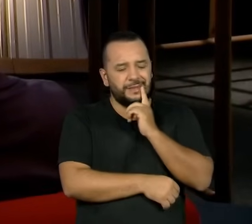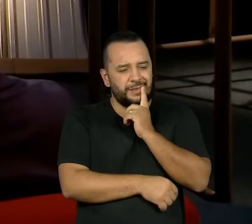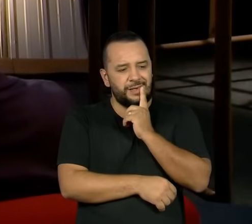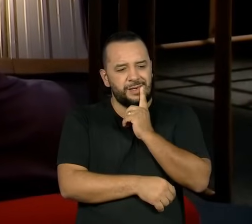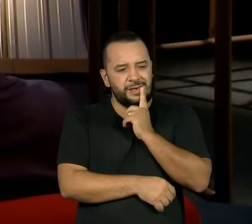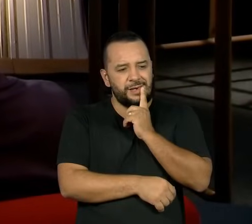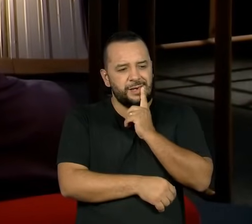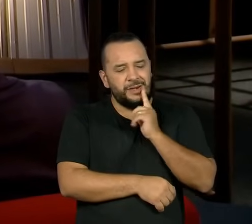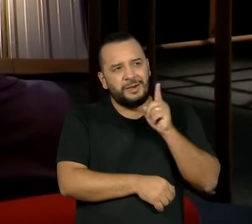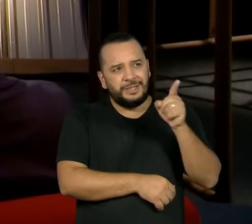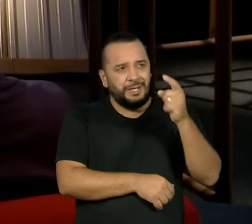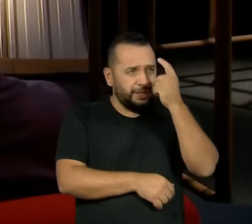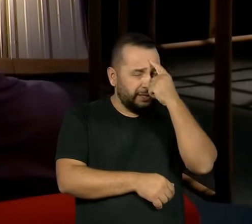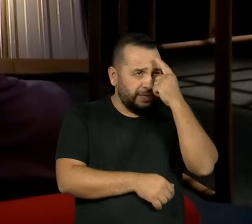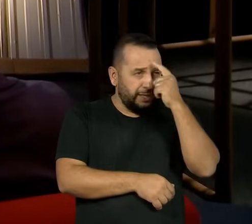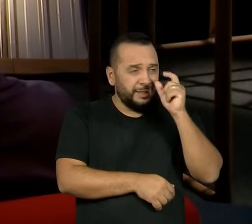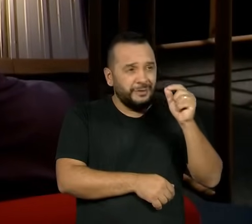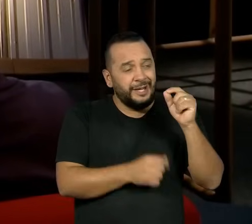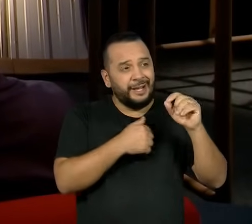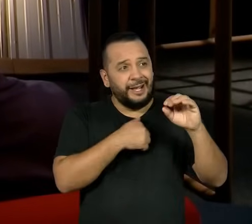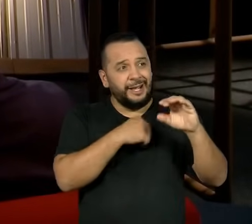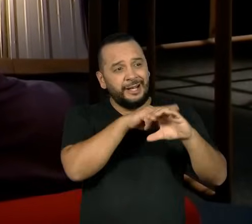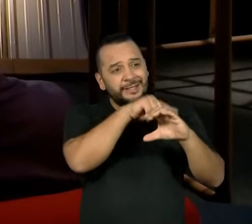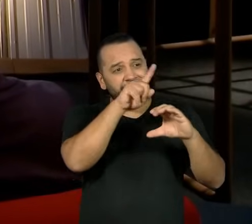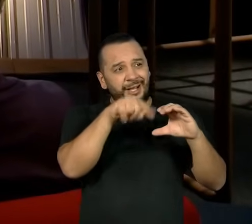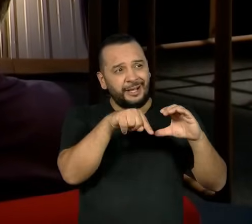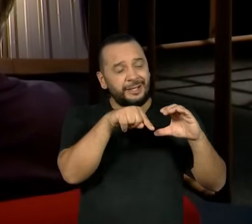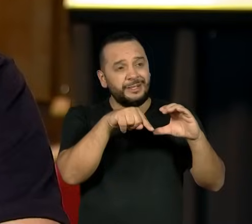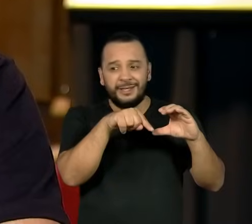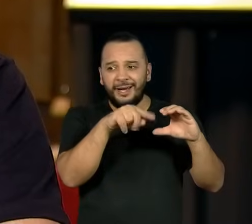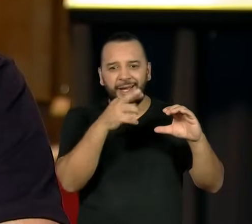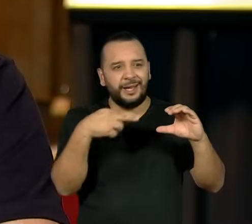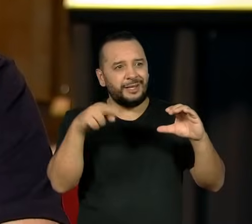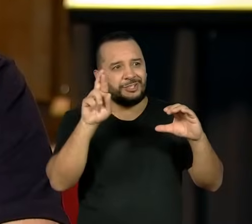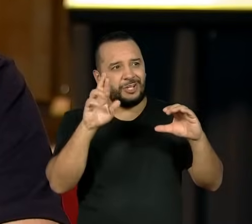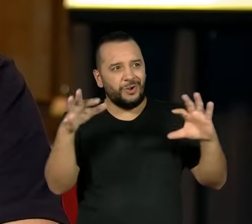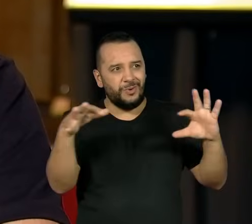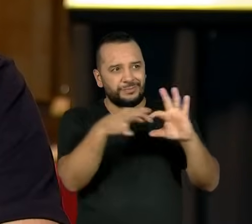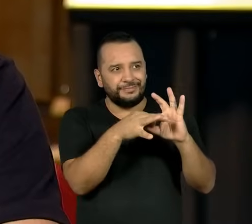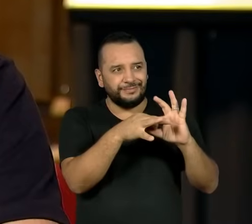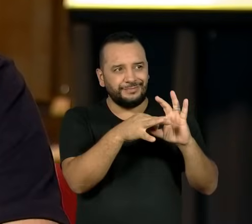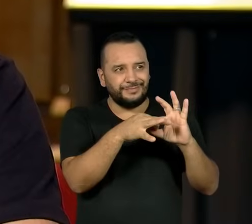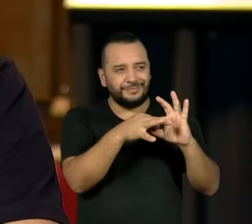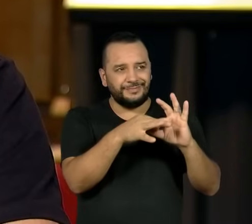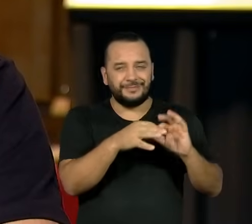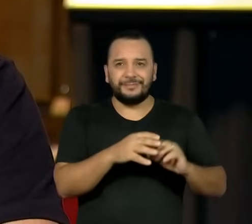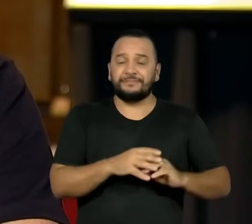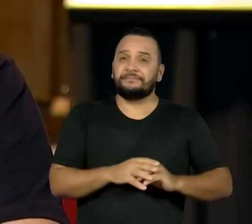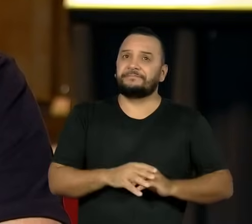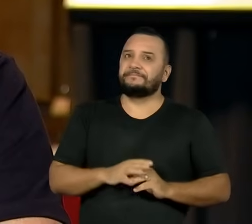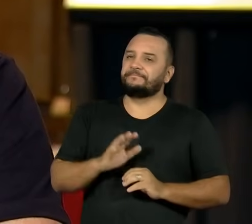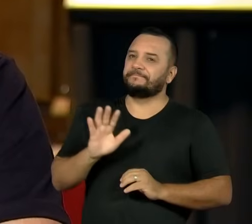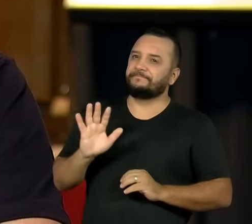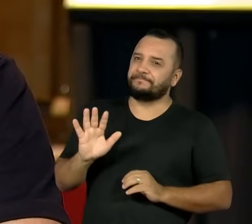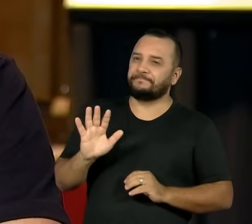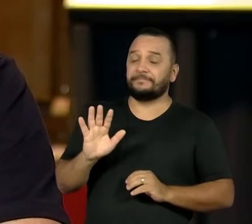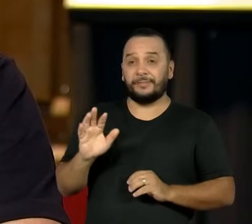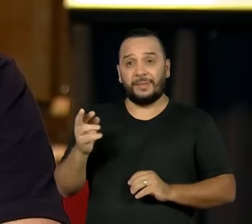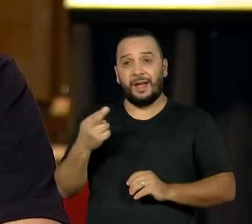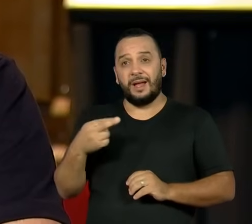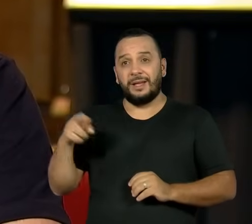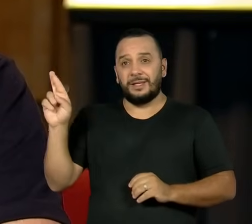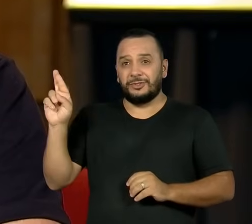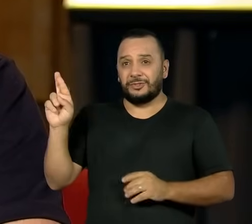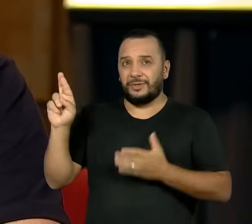que ciência e religião estão convergindo? Não, eu diria que não, porque a